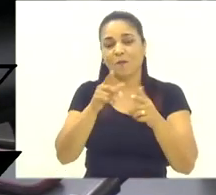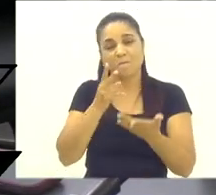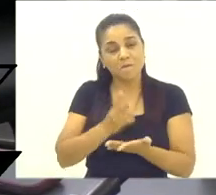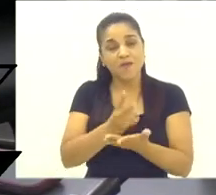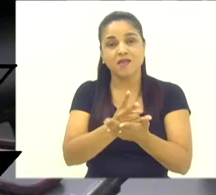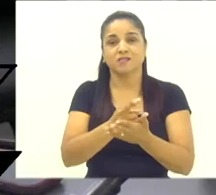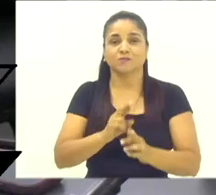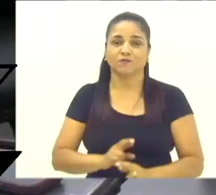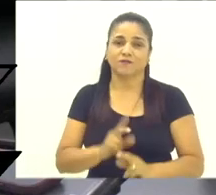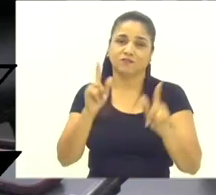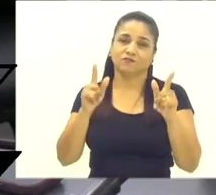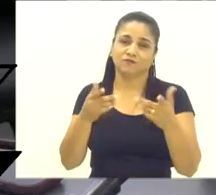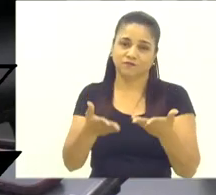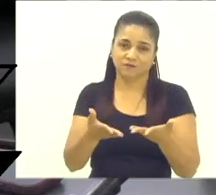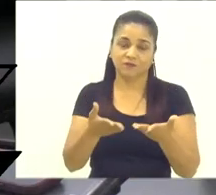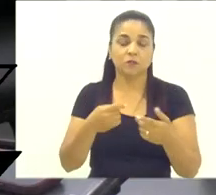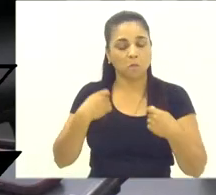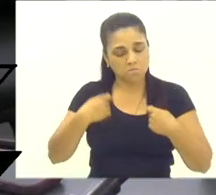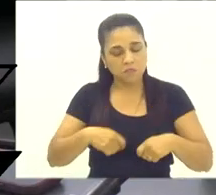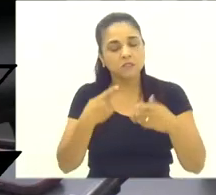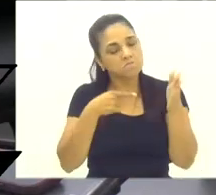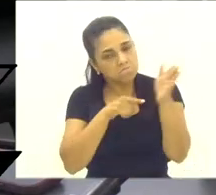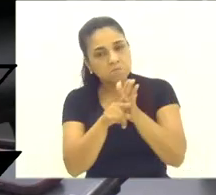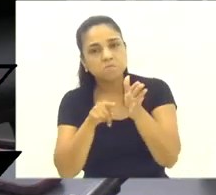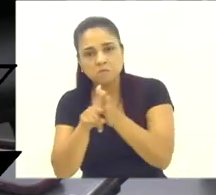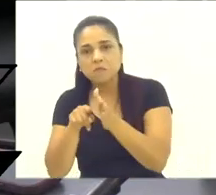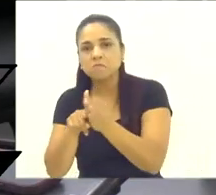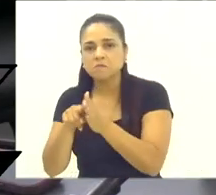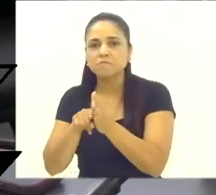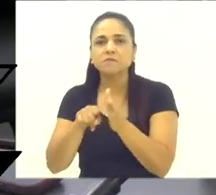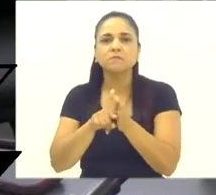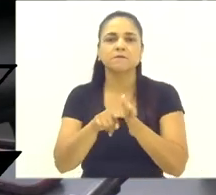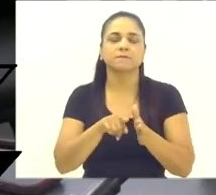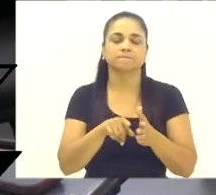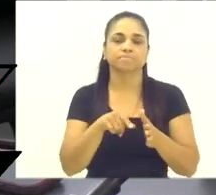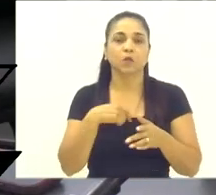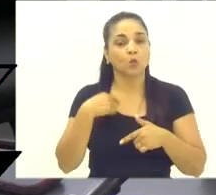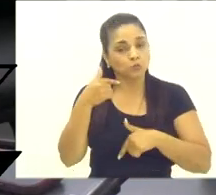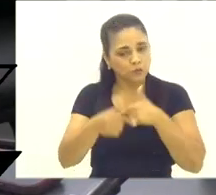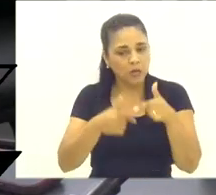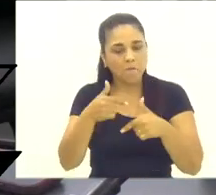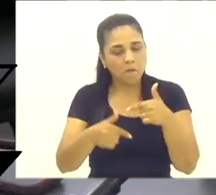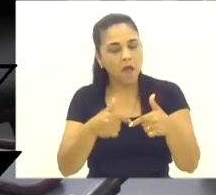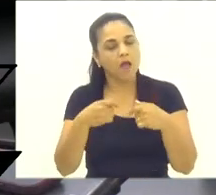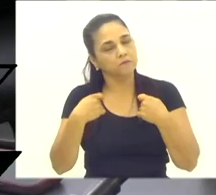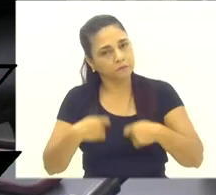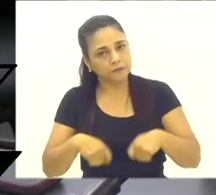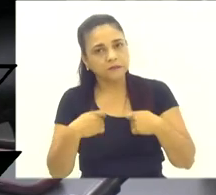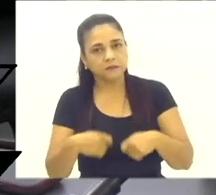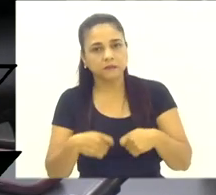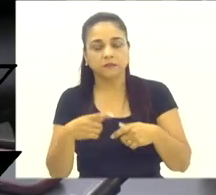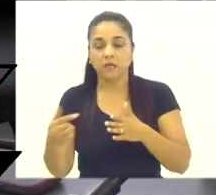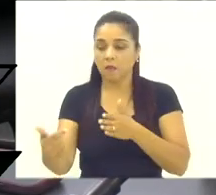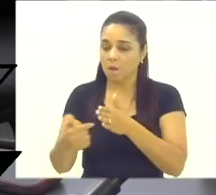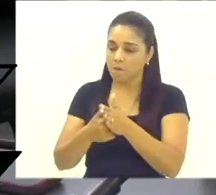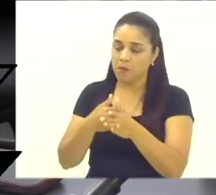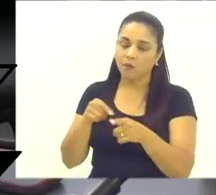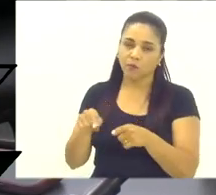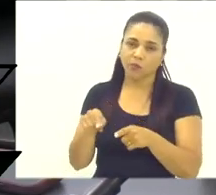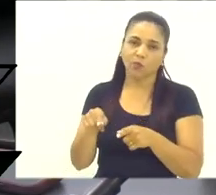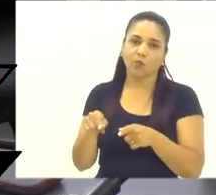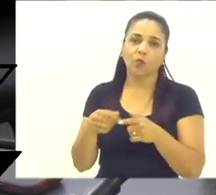distinção e eu acho que é importante que a gente questione né a gente sempre questiona e o nosso trabalho aí ainda tava perguntando um pouco sobre